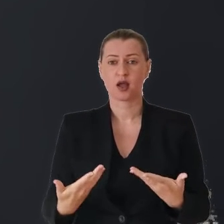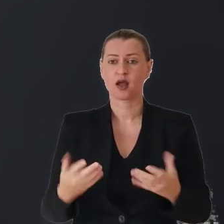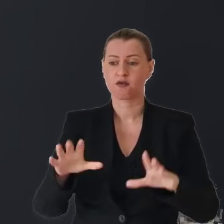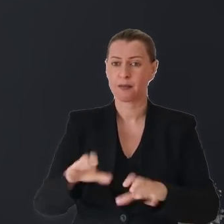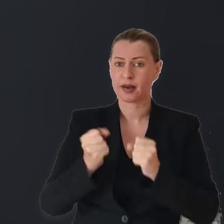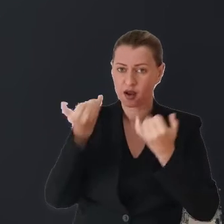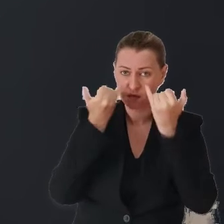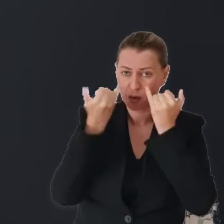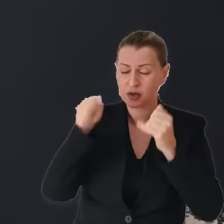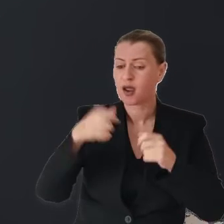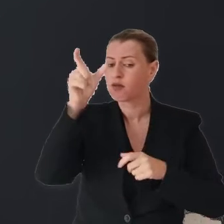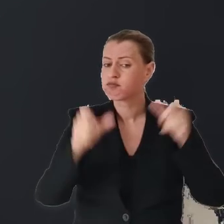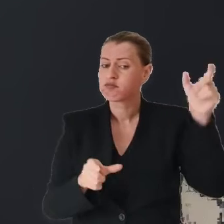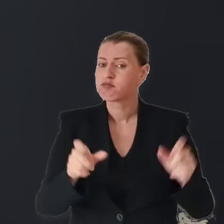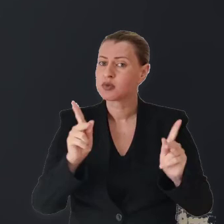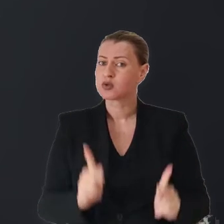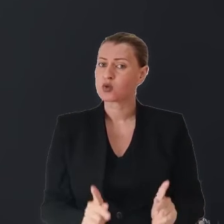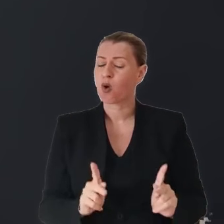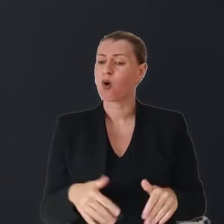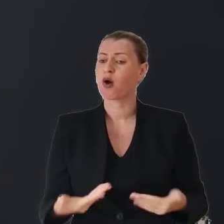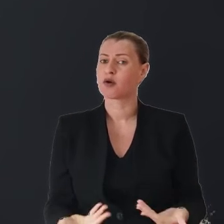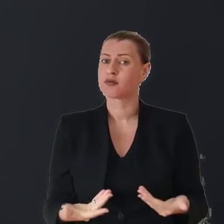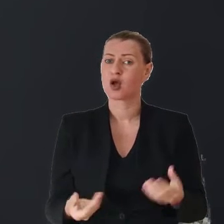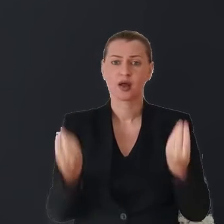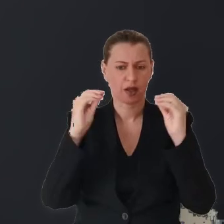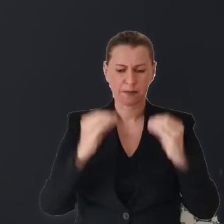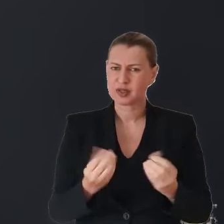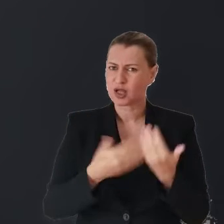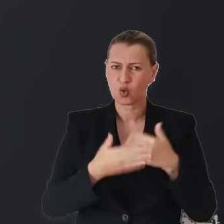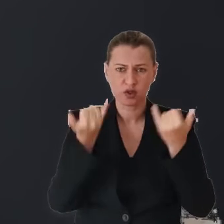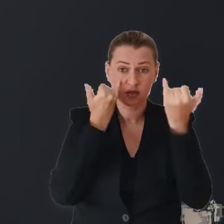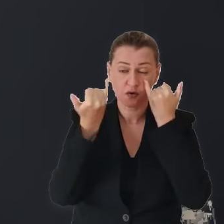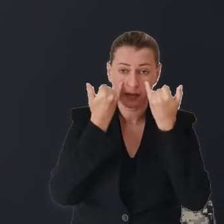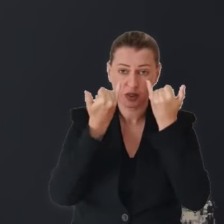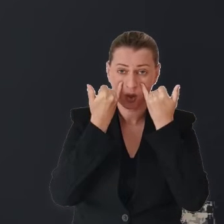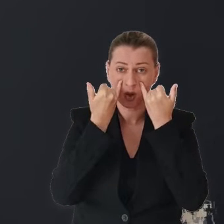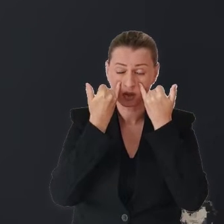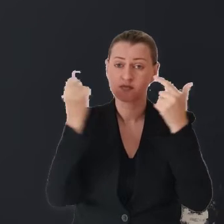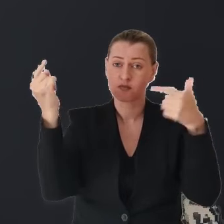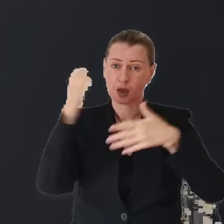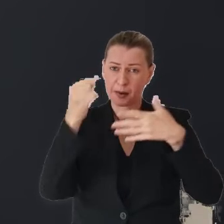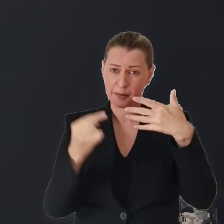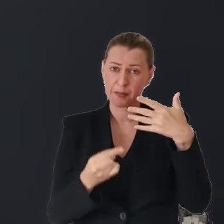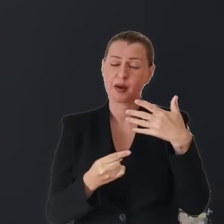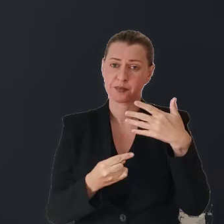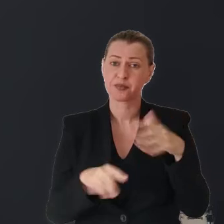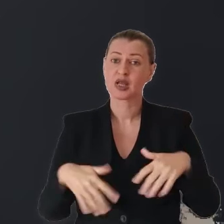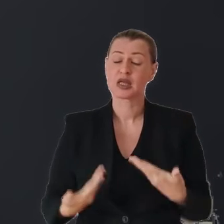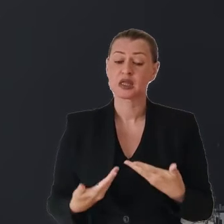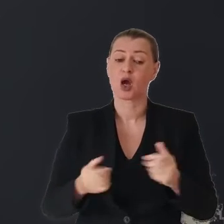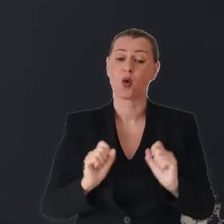que vai coletar, quem vai ser as pessoas, como vai ser, enfim, ela tem que botar todos os itens.